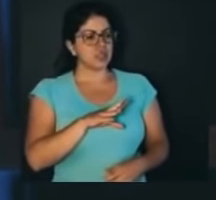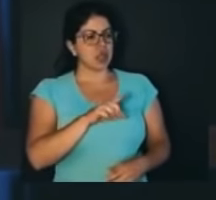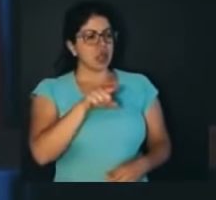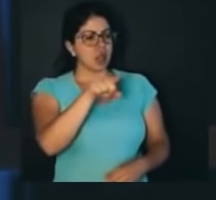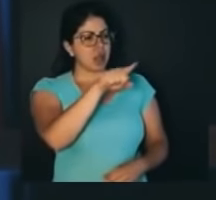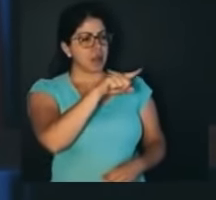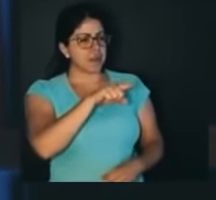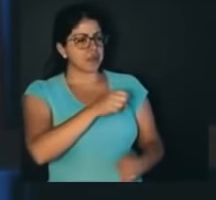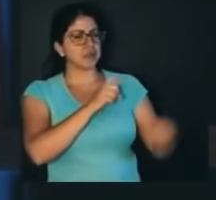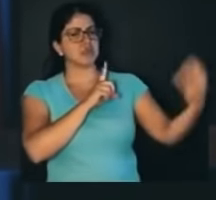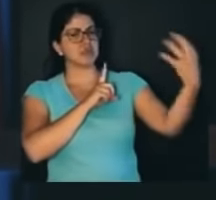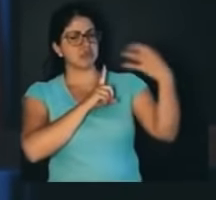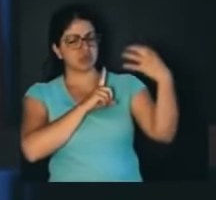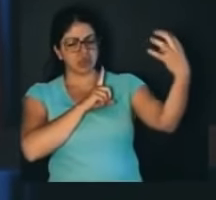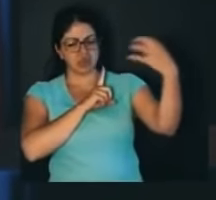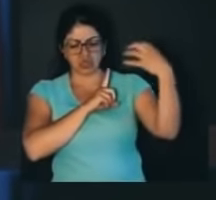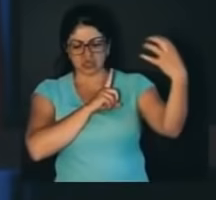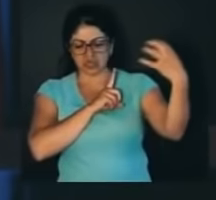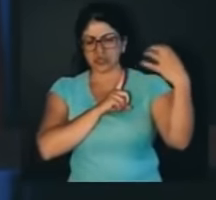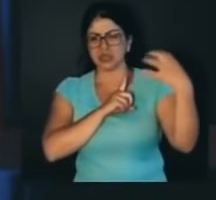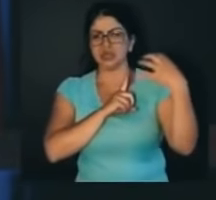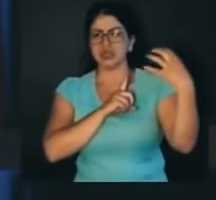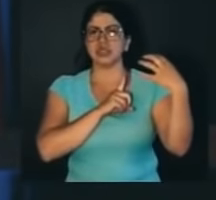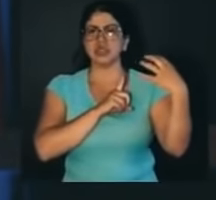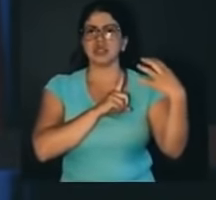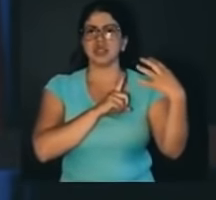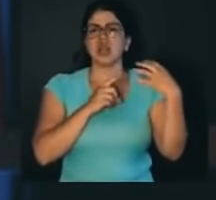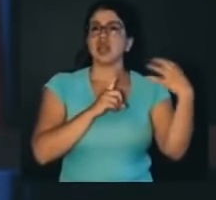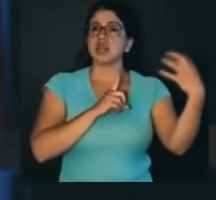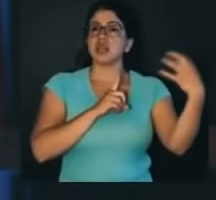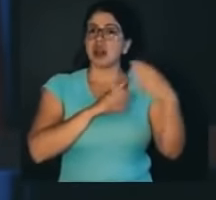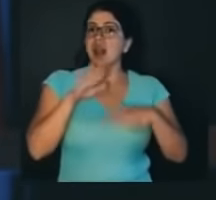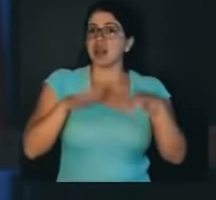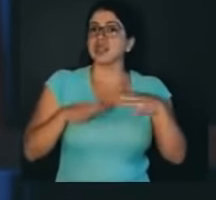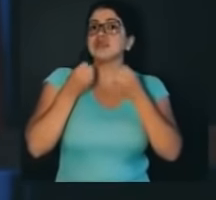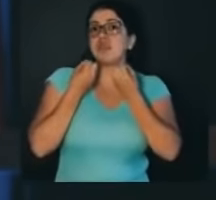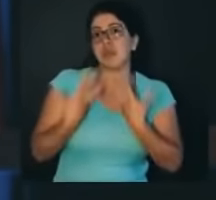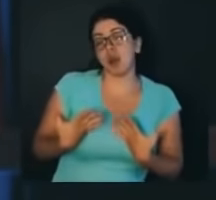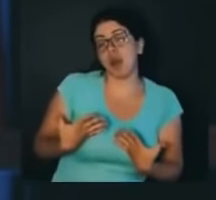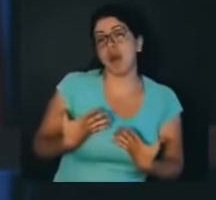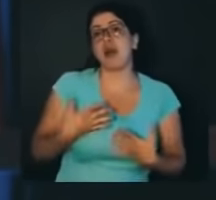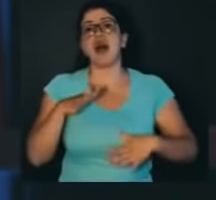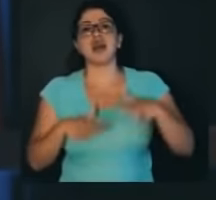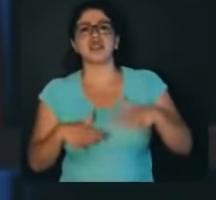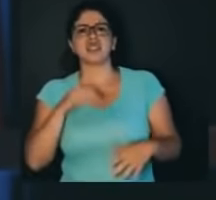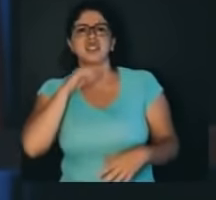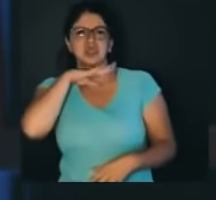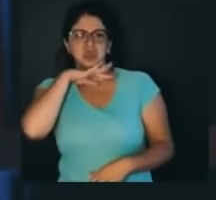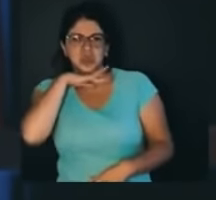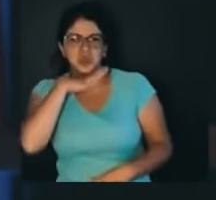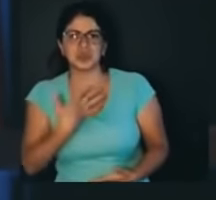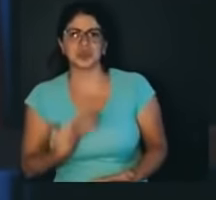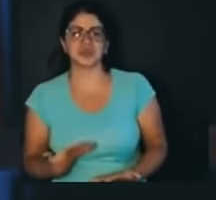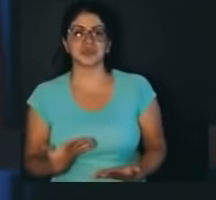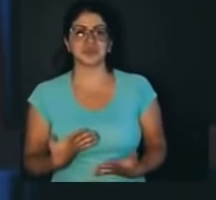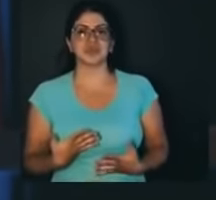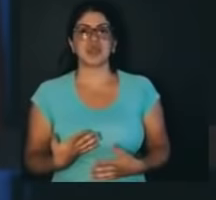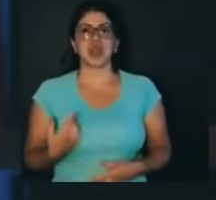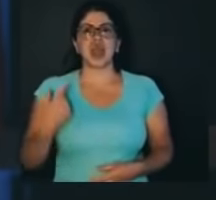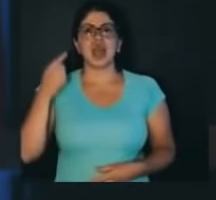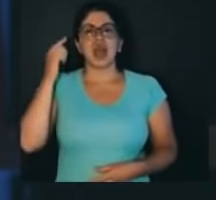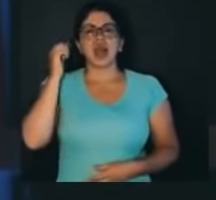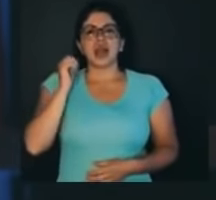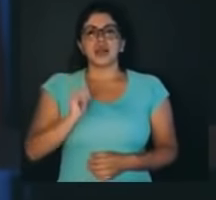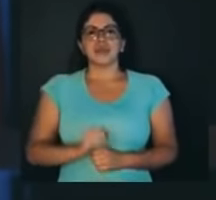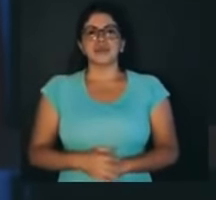diálogos que carregam determinada emoção, boa ou emoção má? Existe uma área no nosso cérebro que é chamada